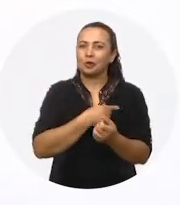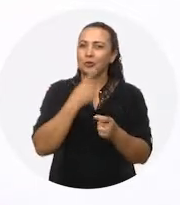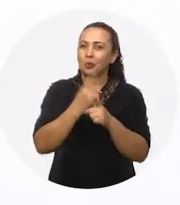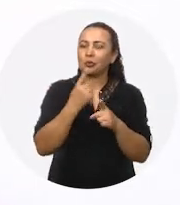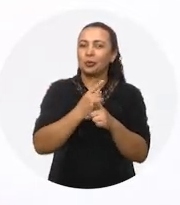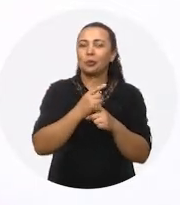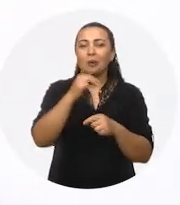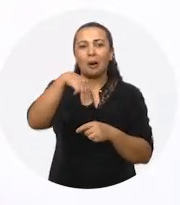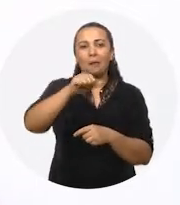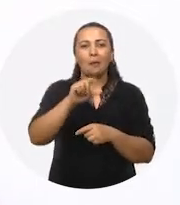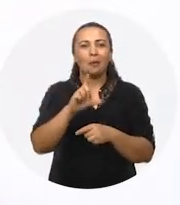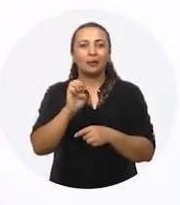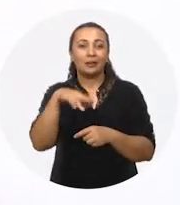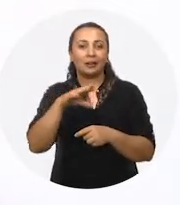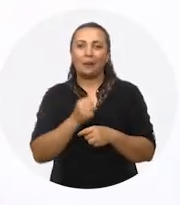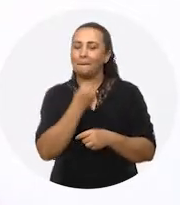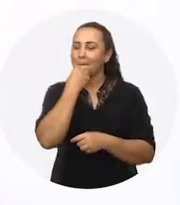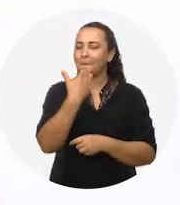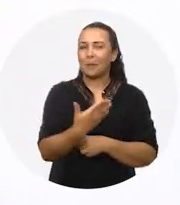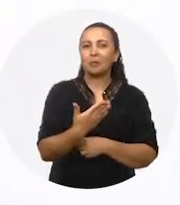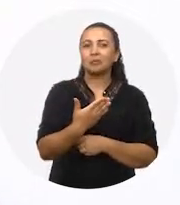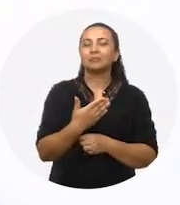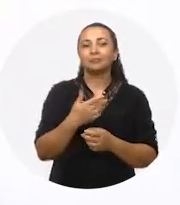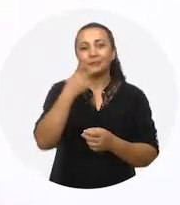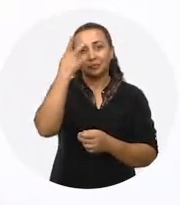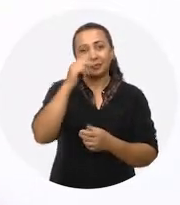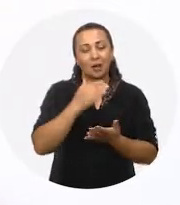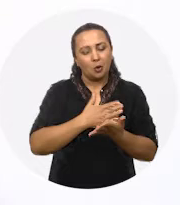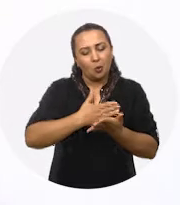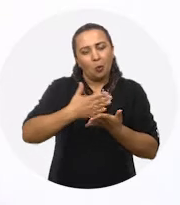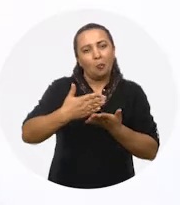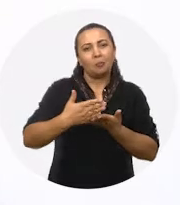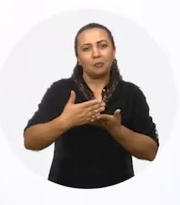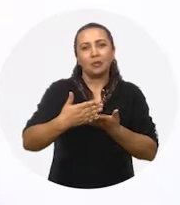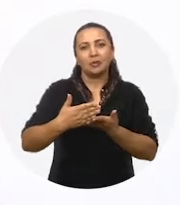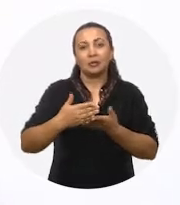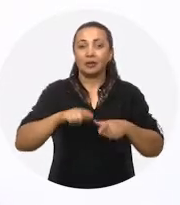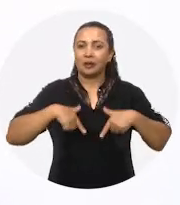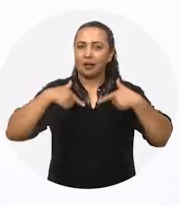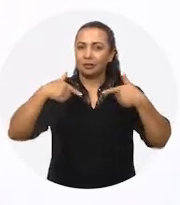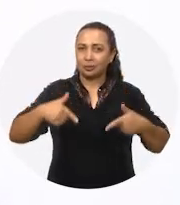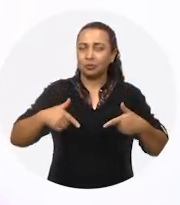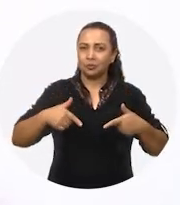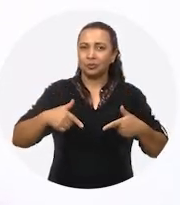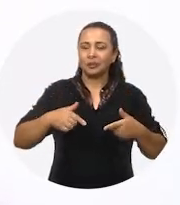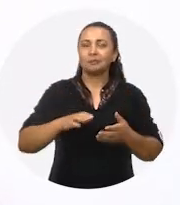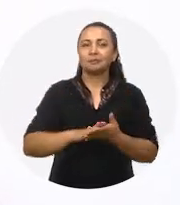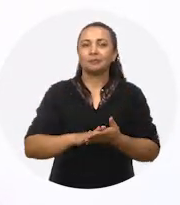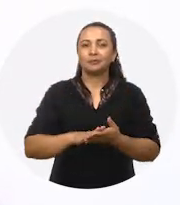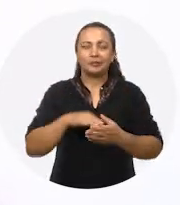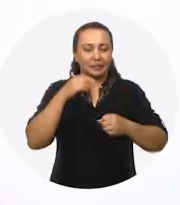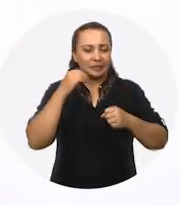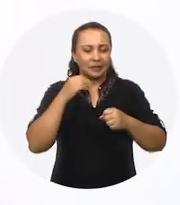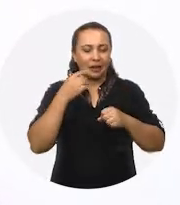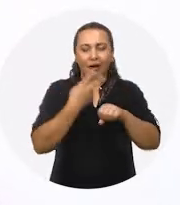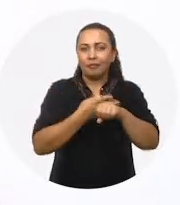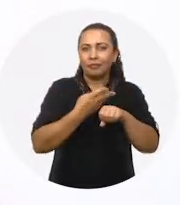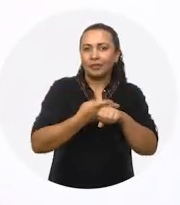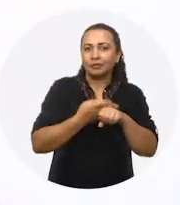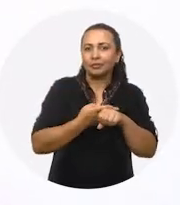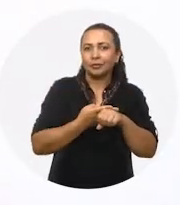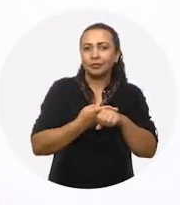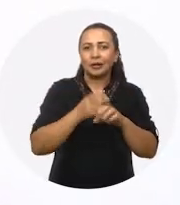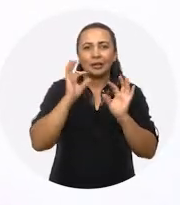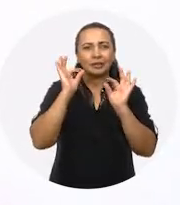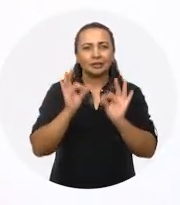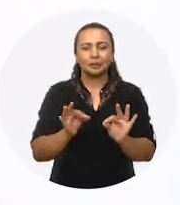realmente uma molécula que é bastante promissora, né? Pelo menos nas etapas iniciais. Nessas etapas in vitro, ela se